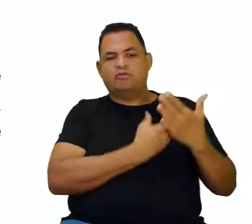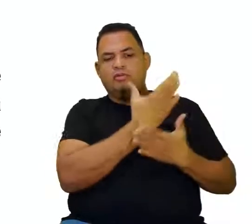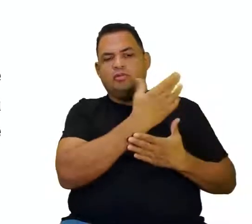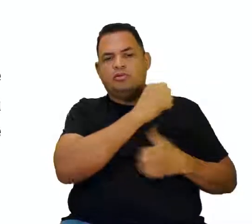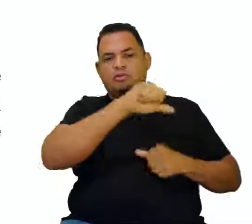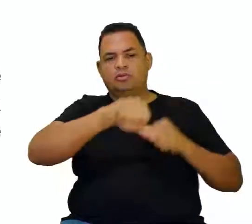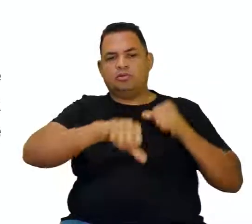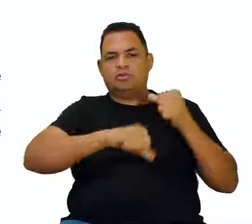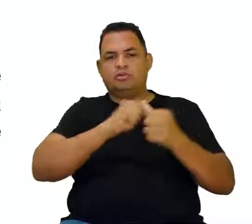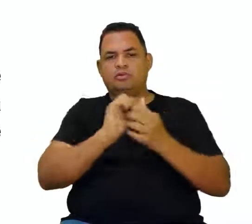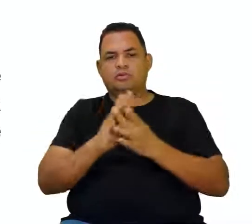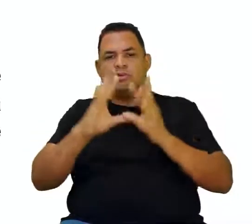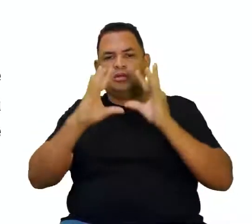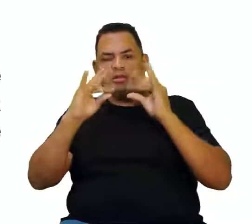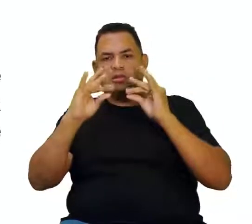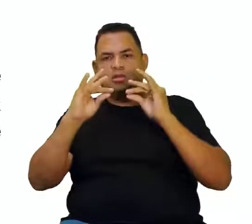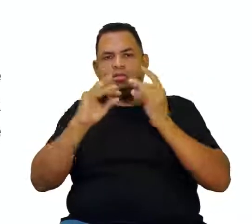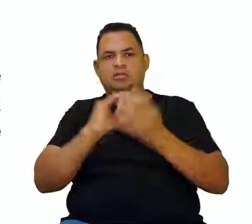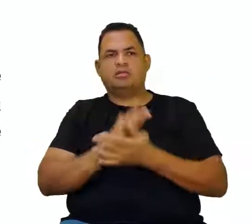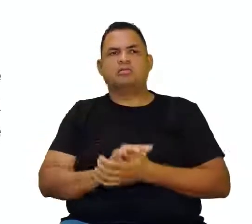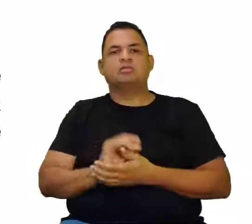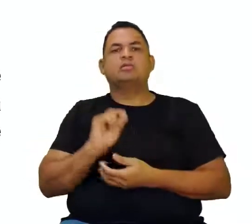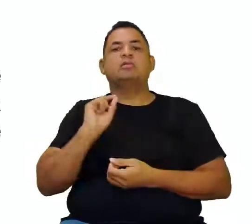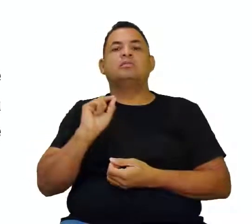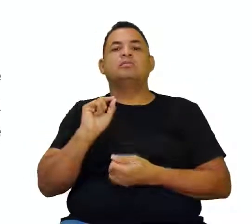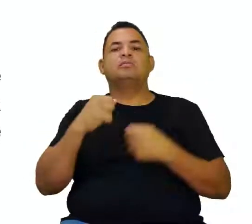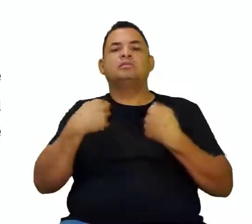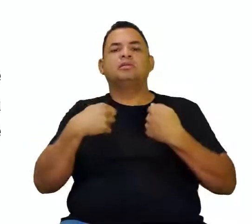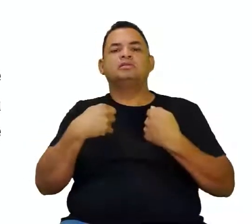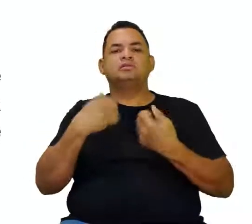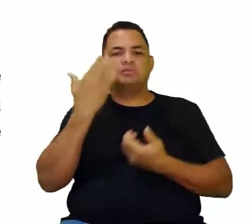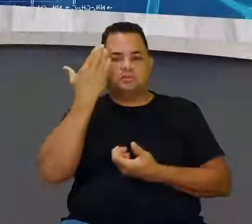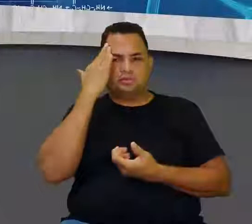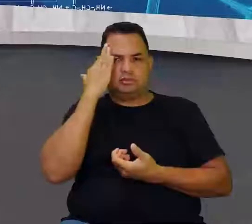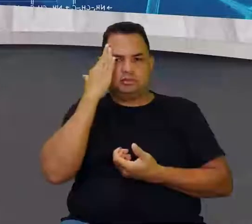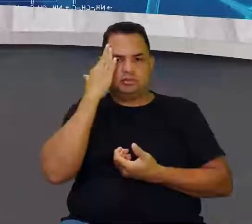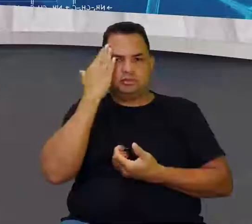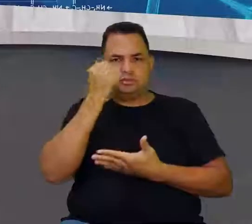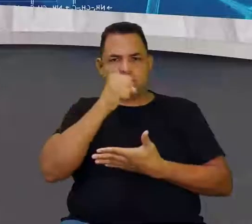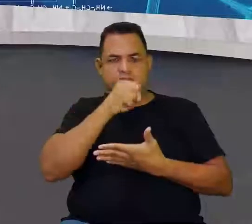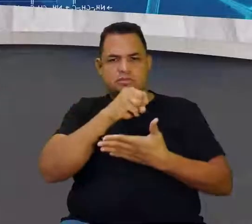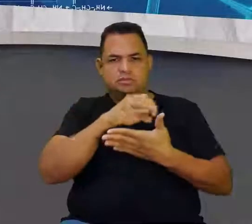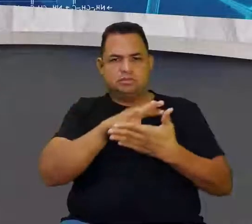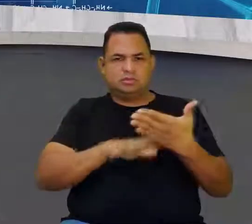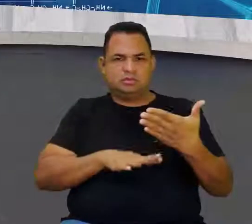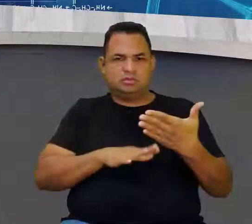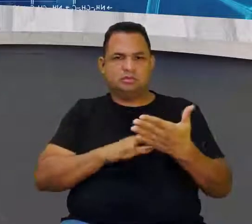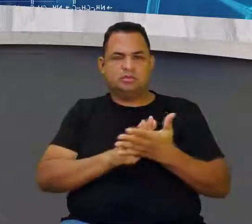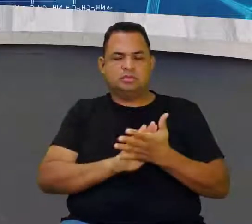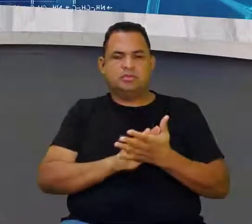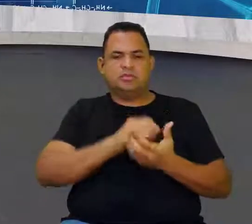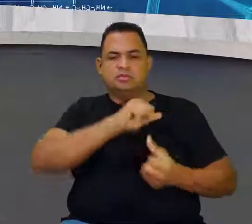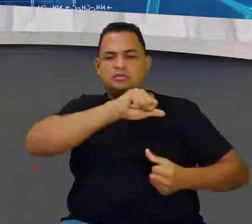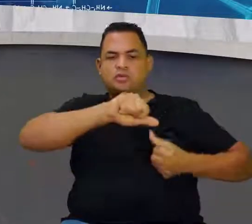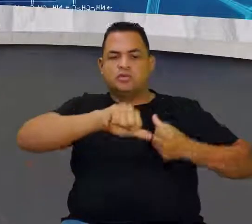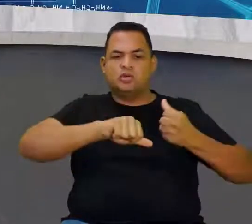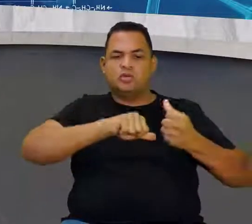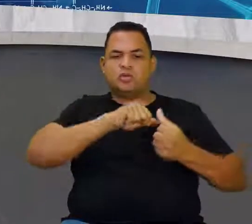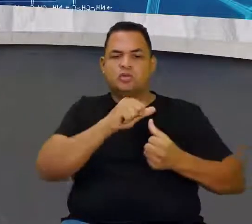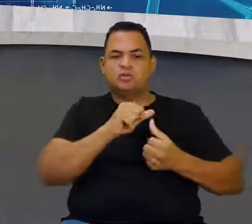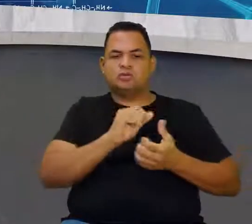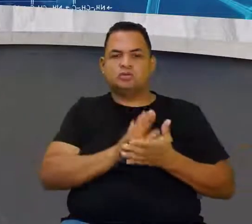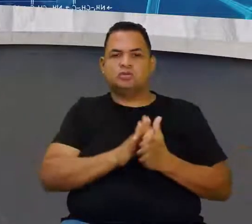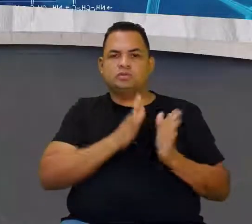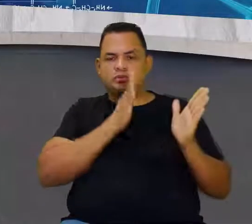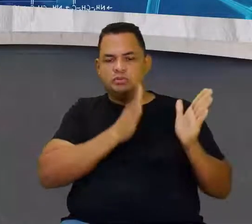vem para a água líquida. O que nós temos que entender dessa questão? Nós estamos falando de mudança de fases de